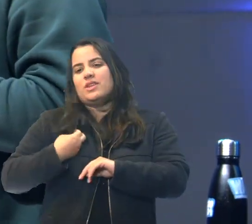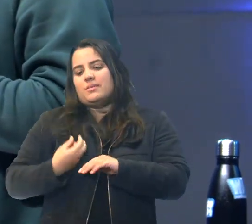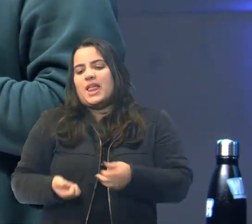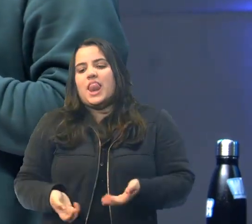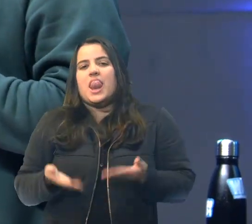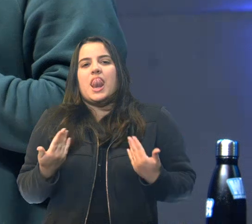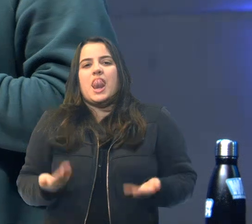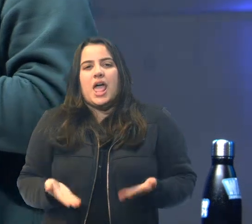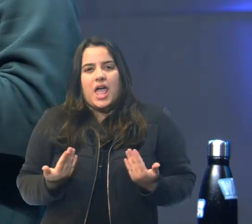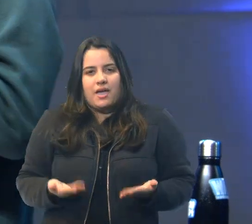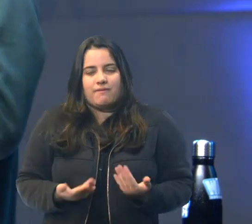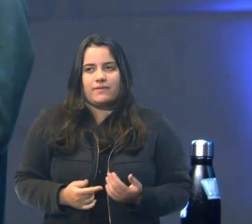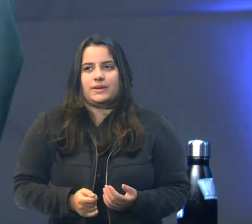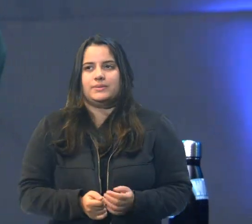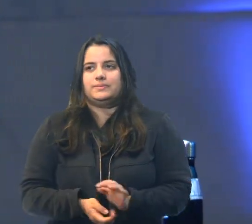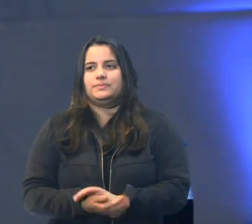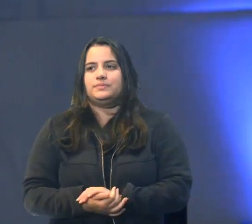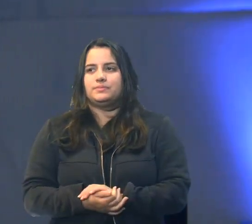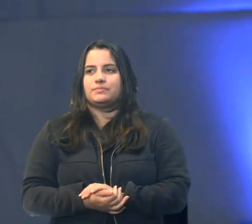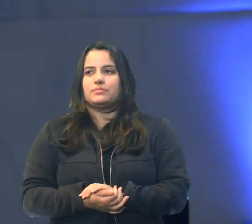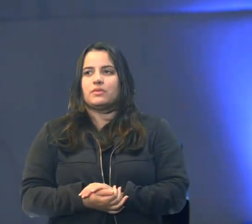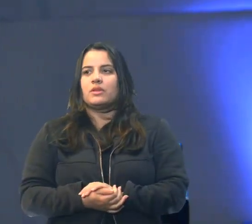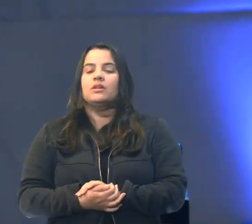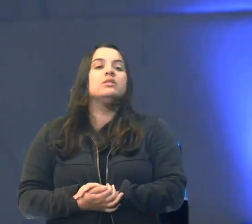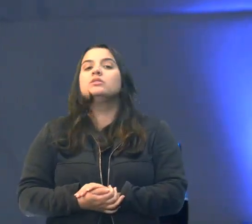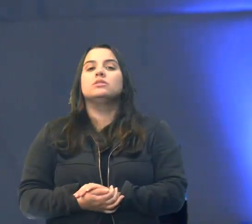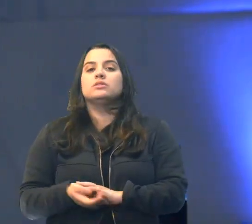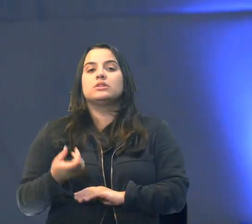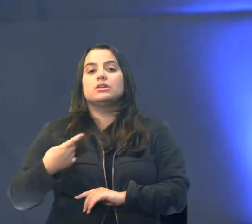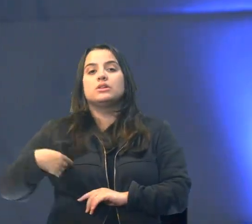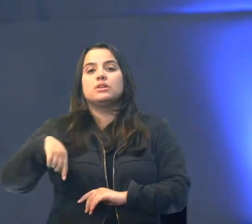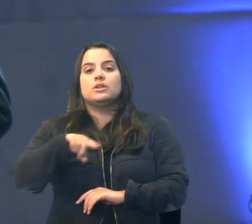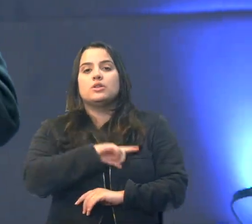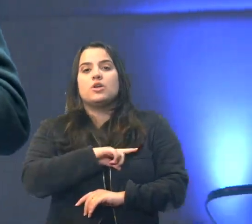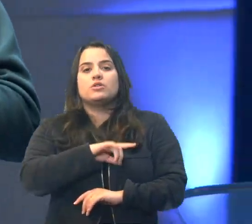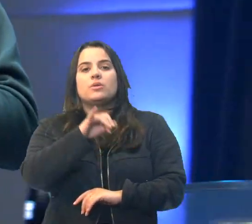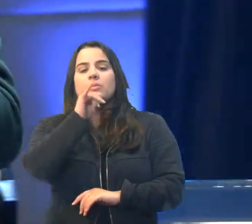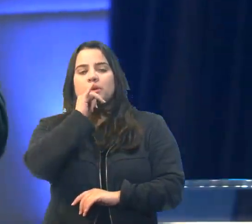é que nós não devemos definir os papéis de